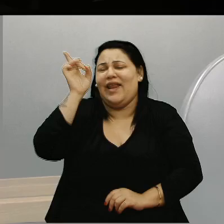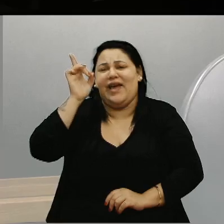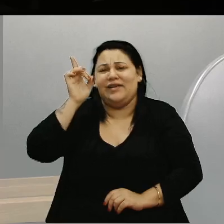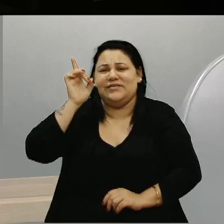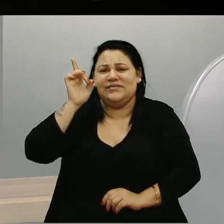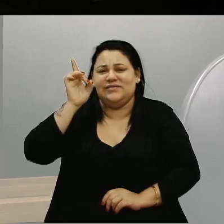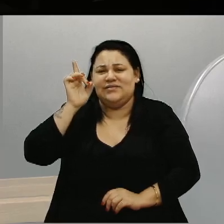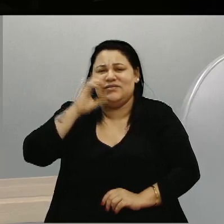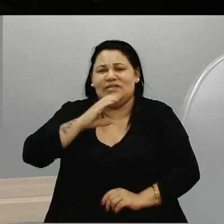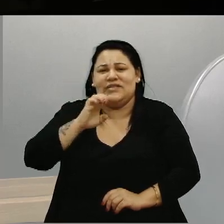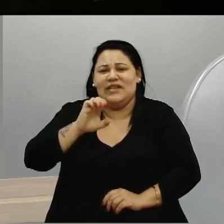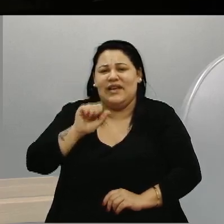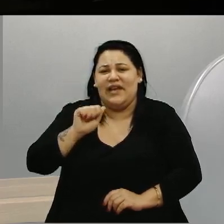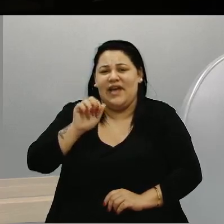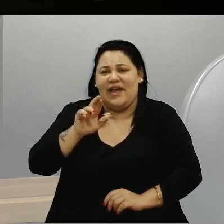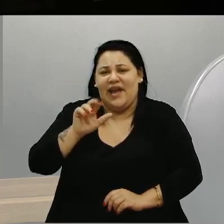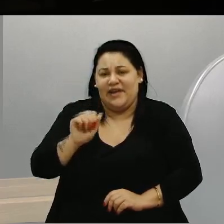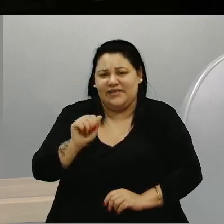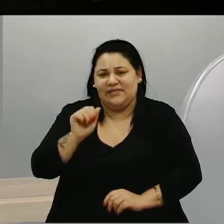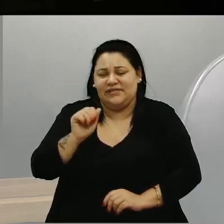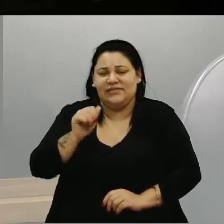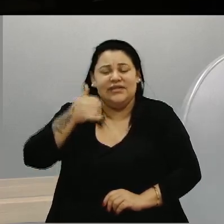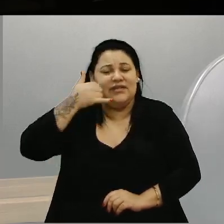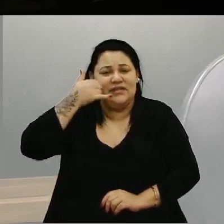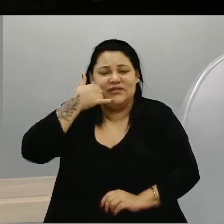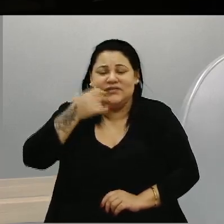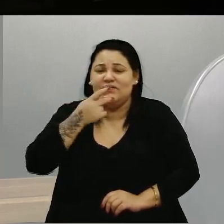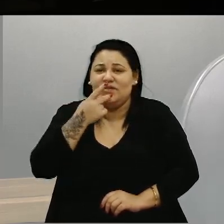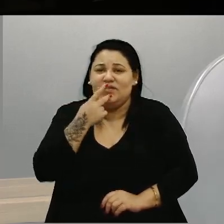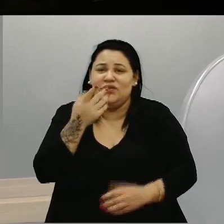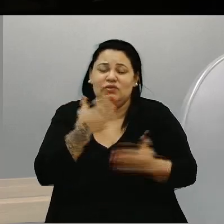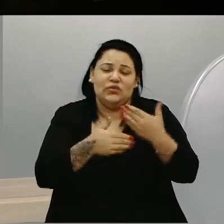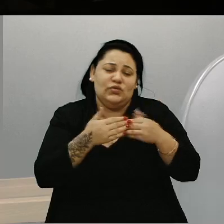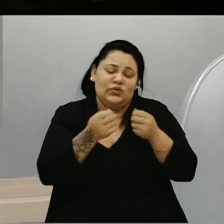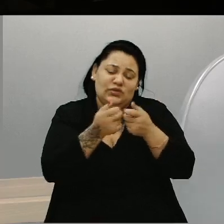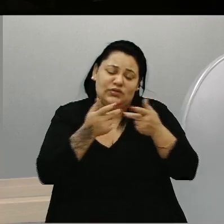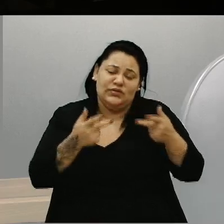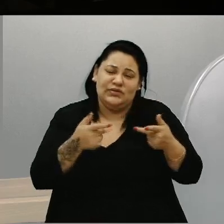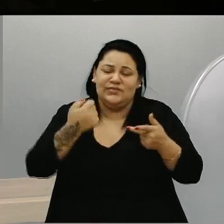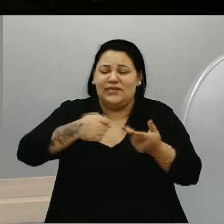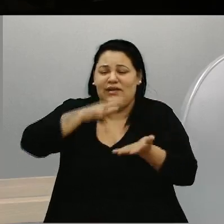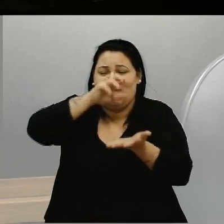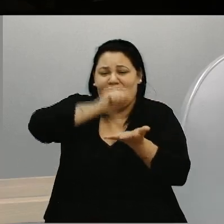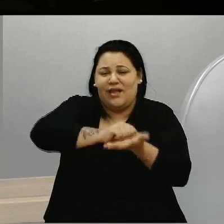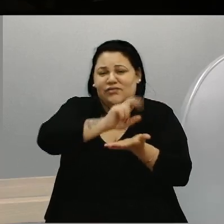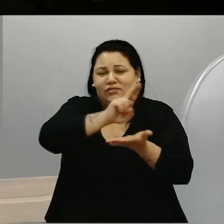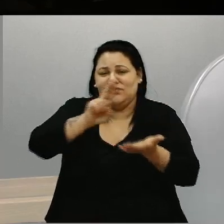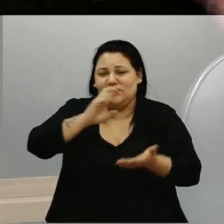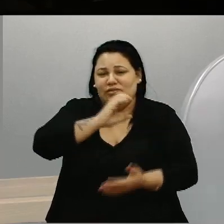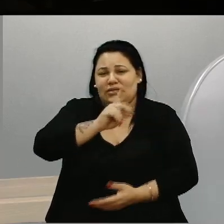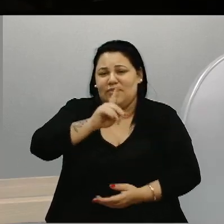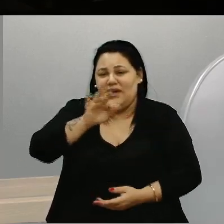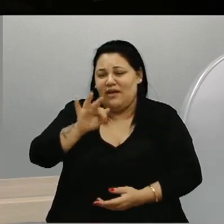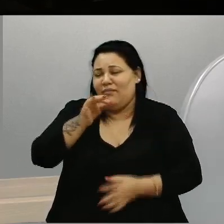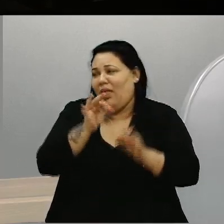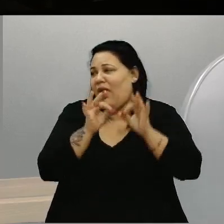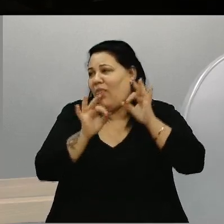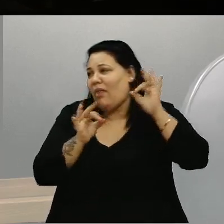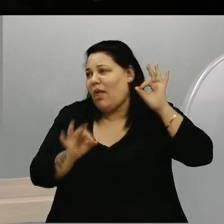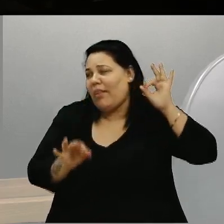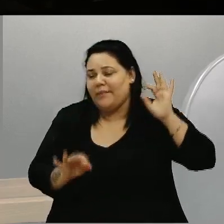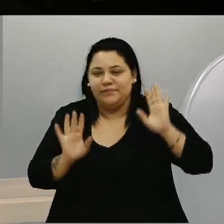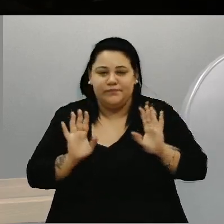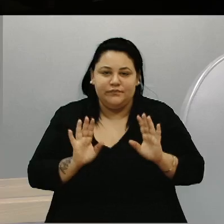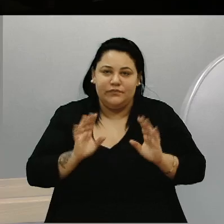que disse tudo aquilo que precisa, além do cadastro do nome, CPF, isso, aquilo, aquele outro,